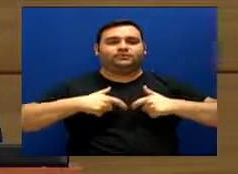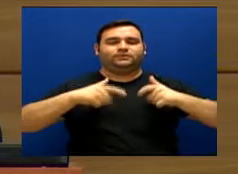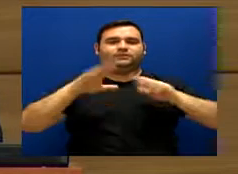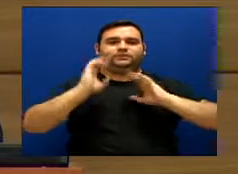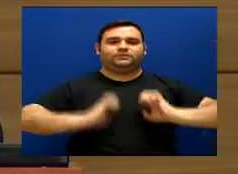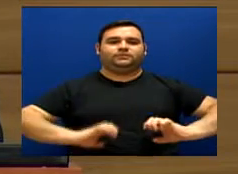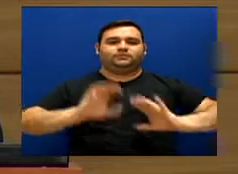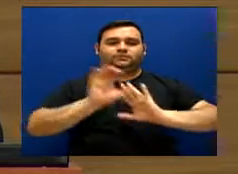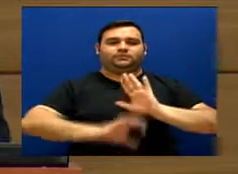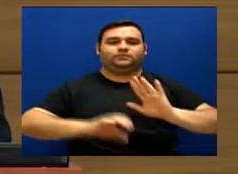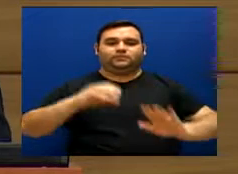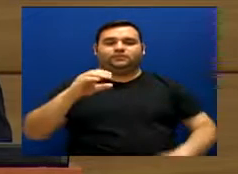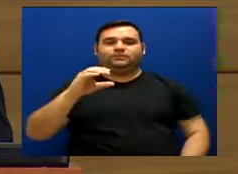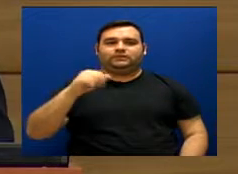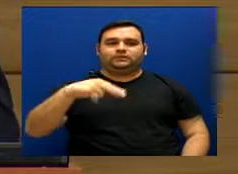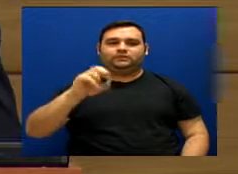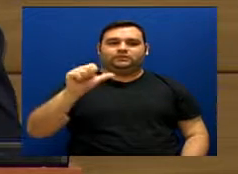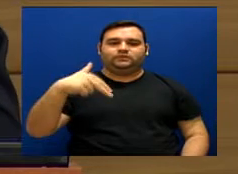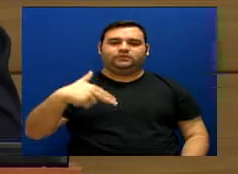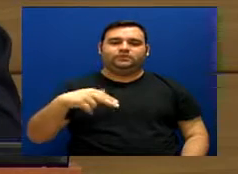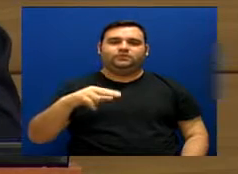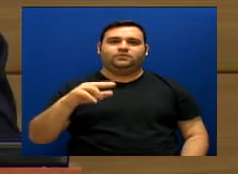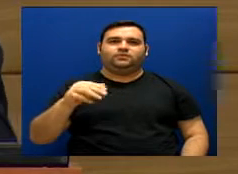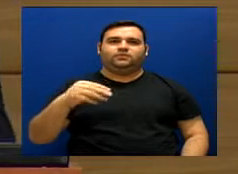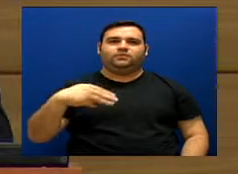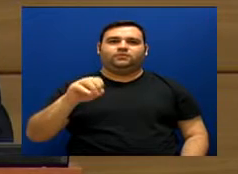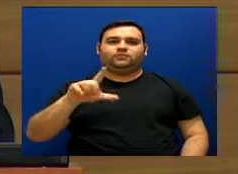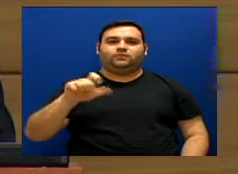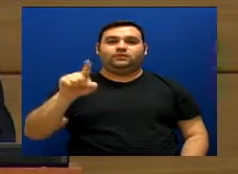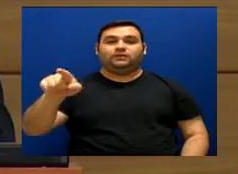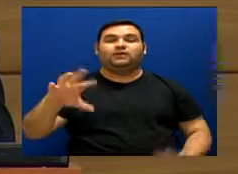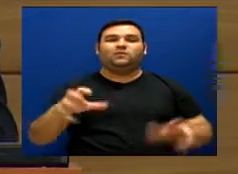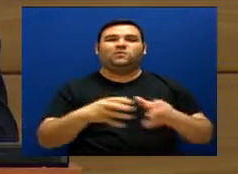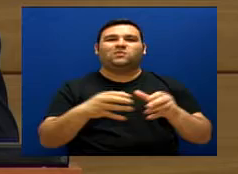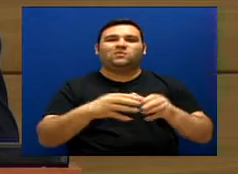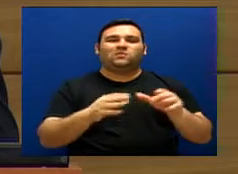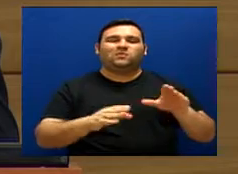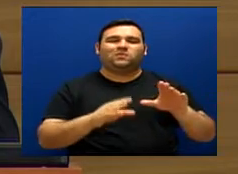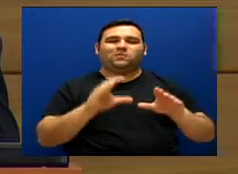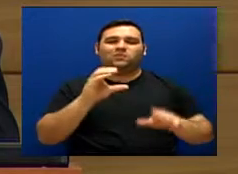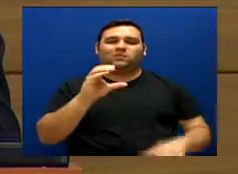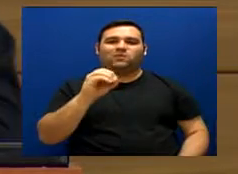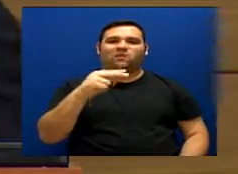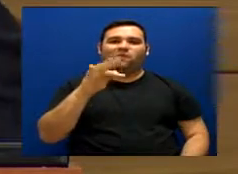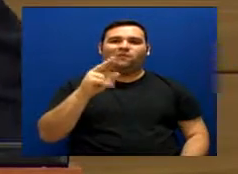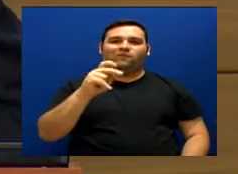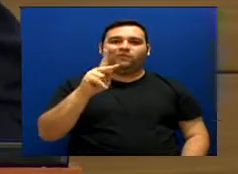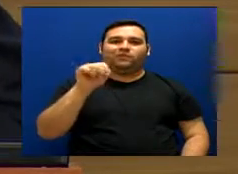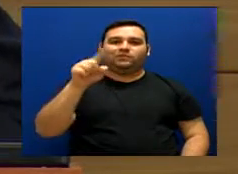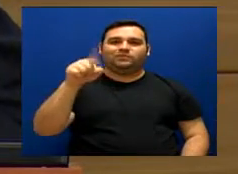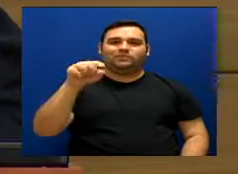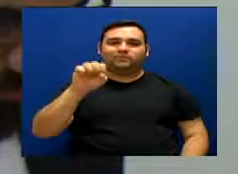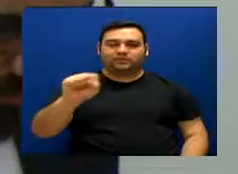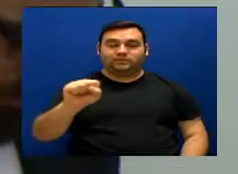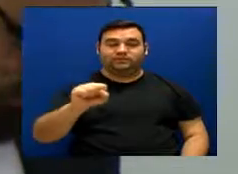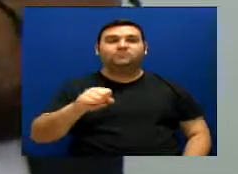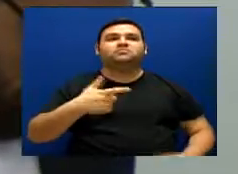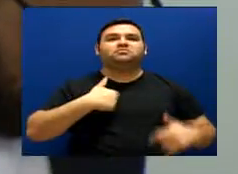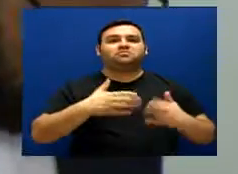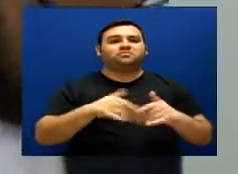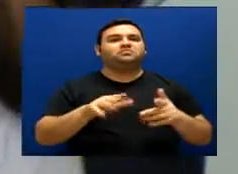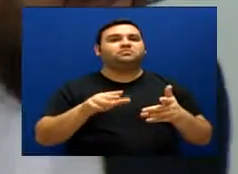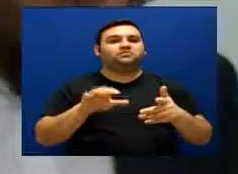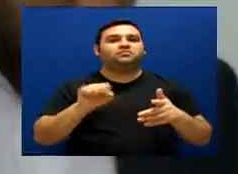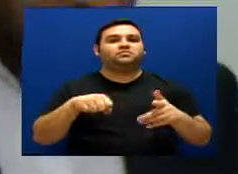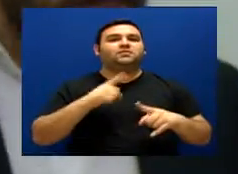e ética e cidadania ao Nelson Nolé, do Conforpes. É só encaminhamento, tá? Eu peço voto sim, porque